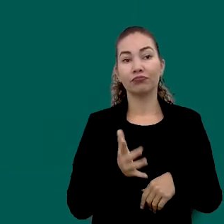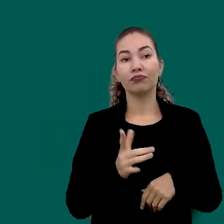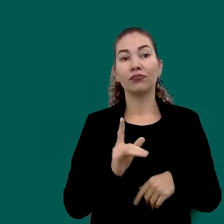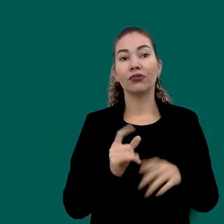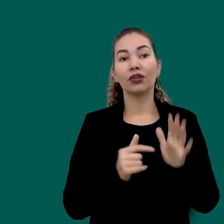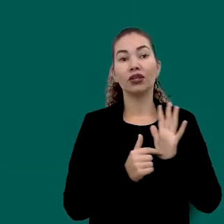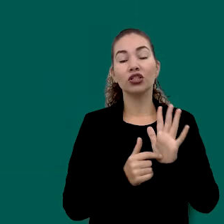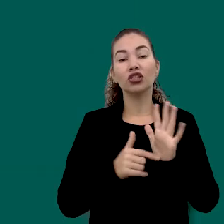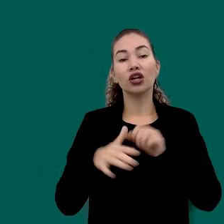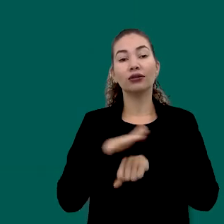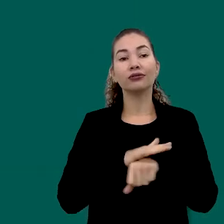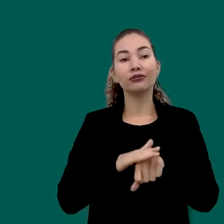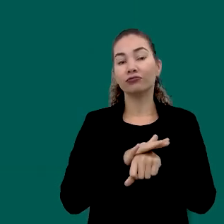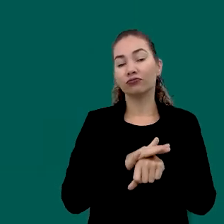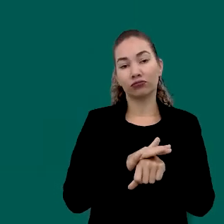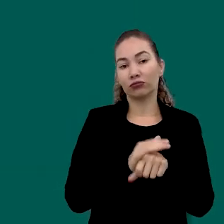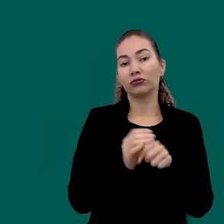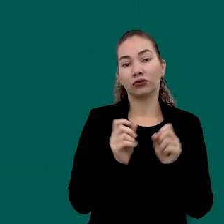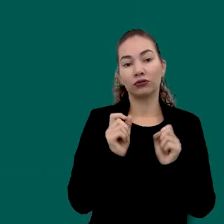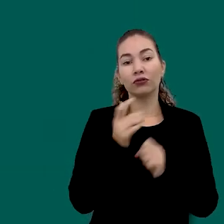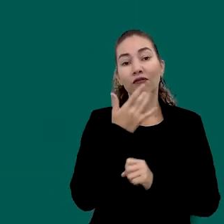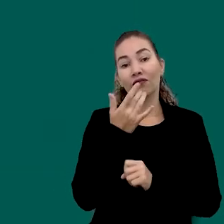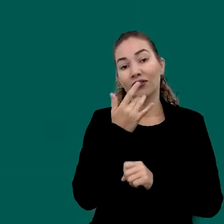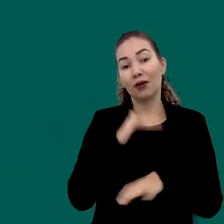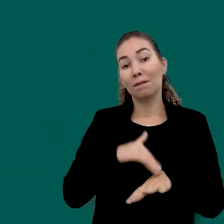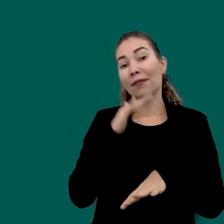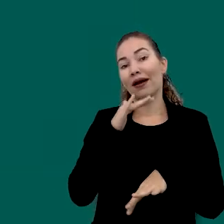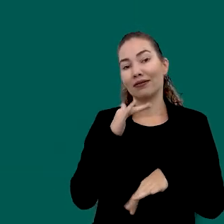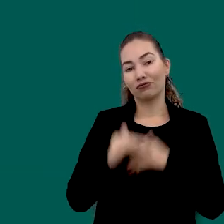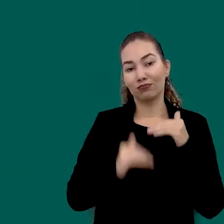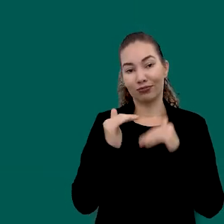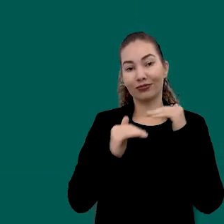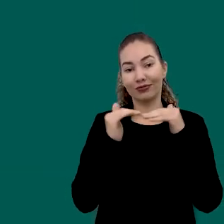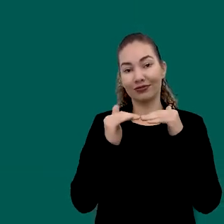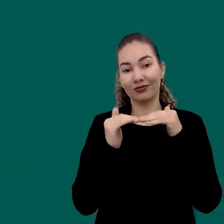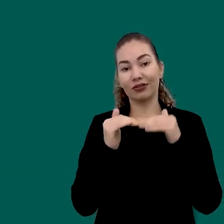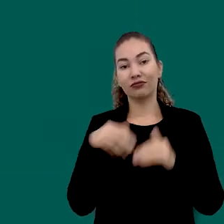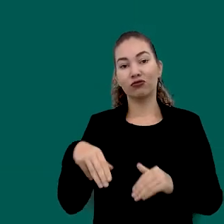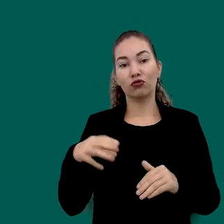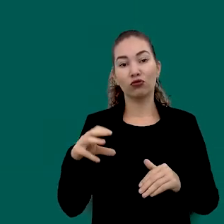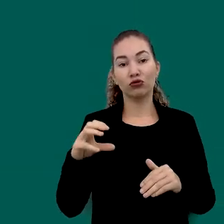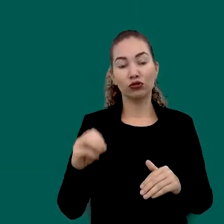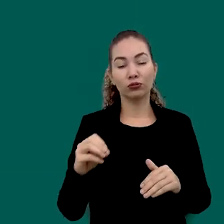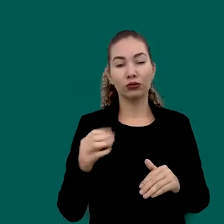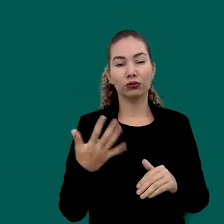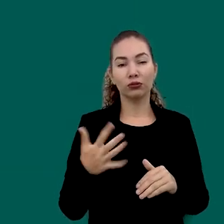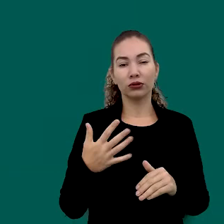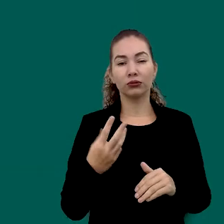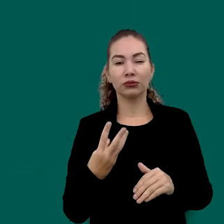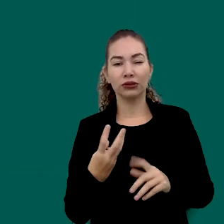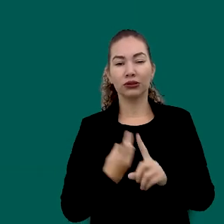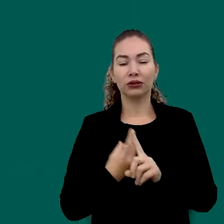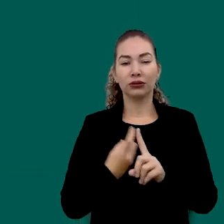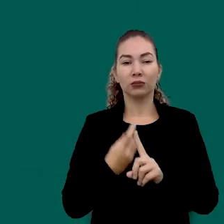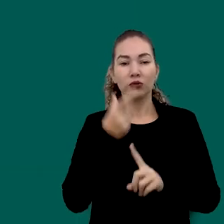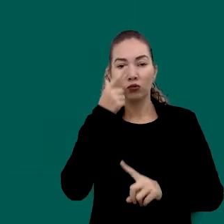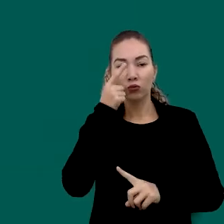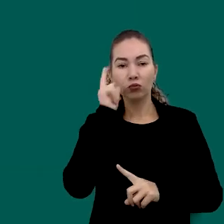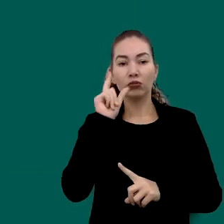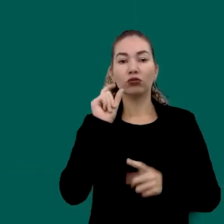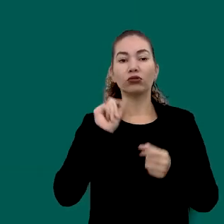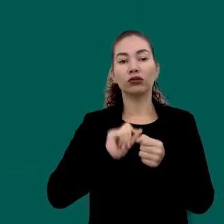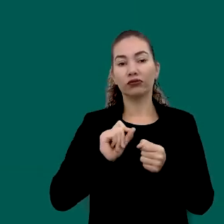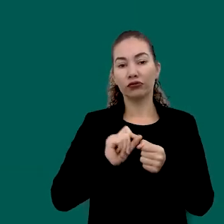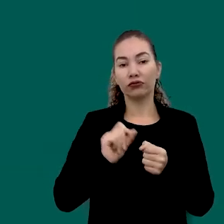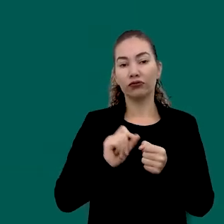já conversavam entre si, então já facilitava o processo. E de março, a gente demorou mais ou menos 3 meses para conseguir